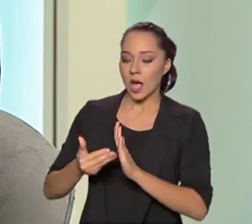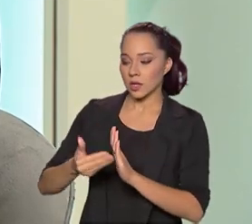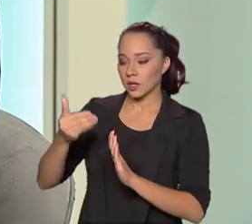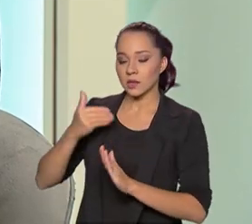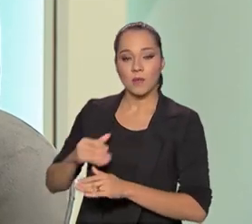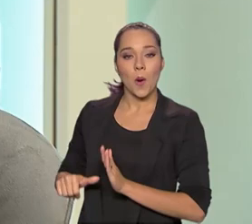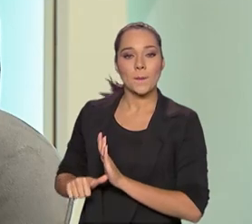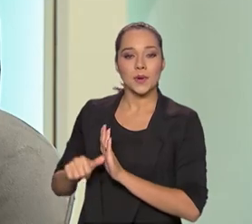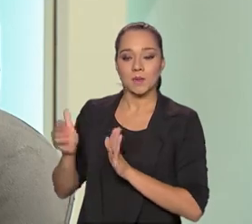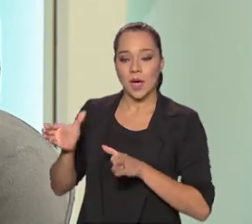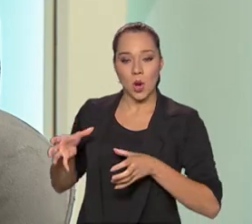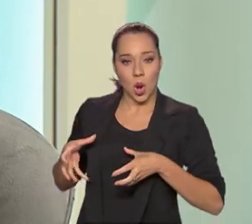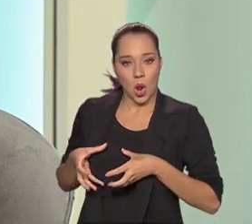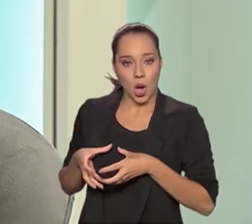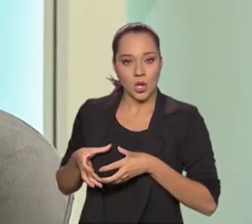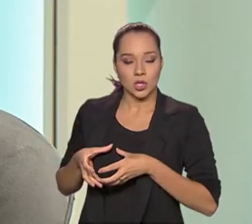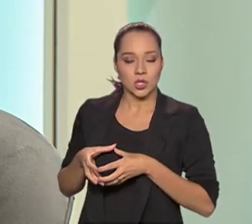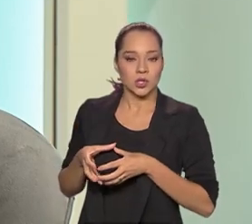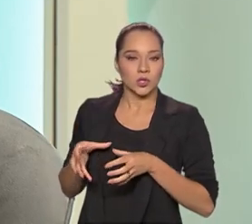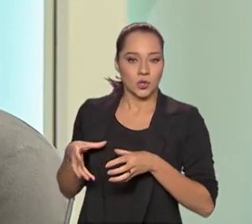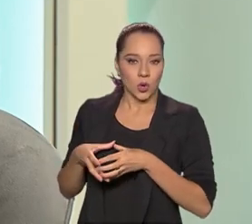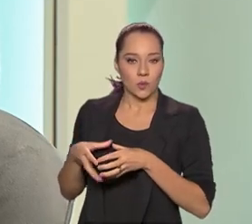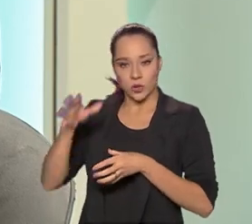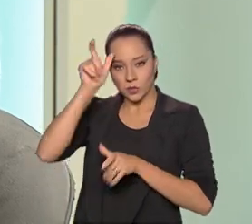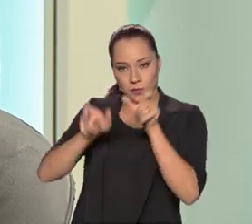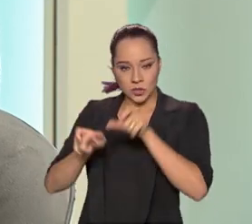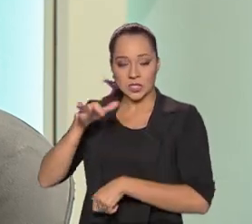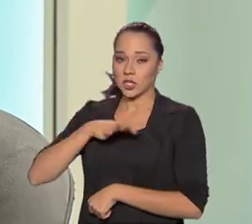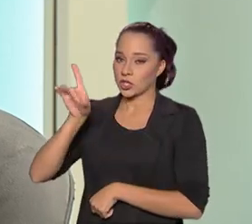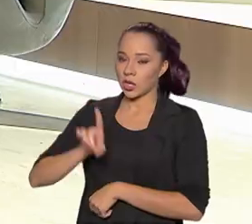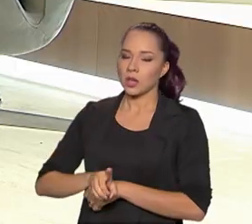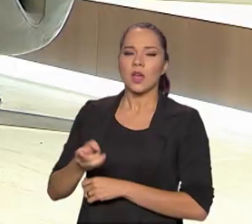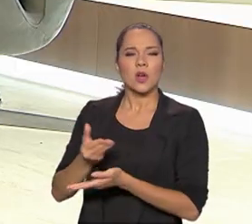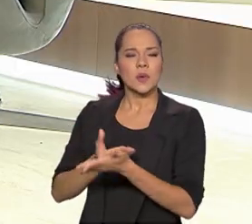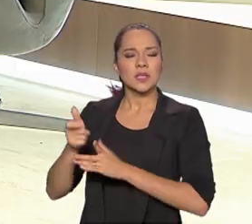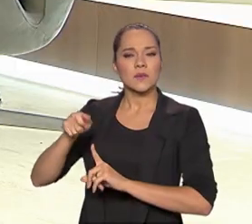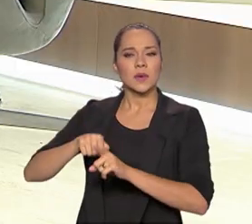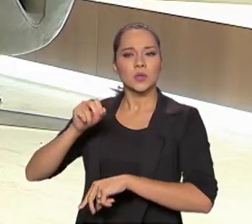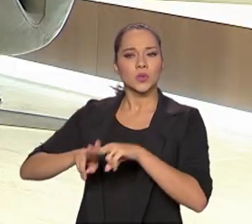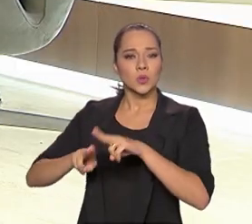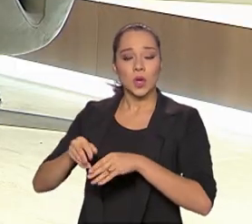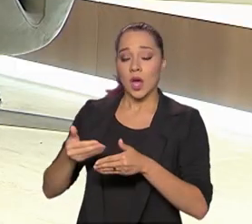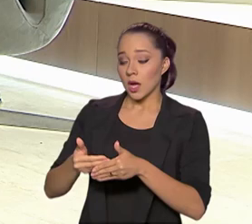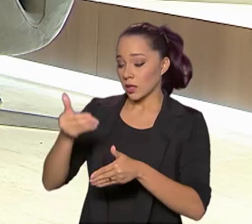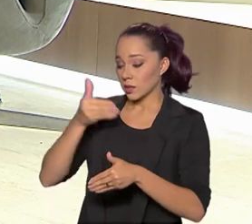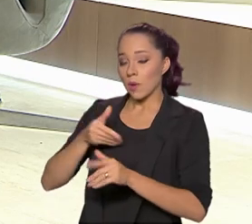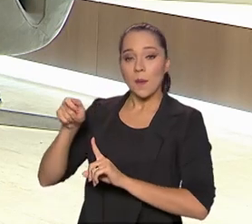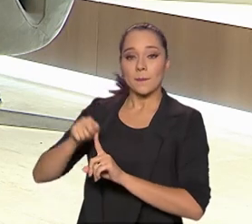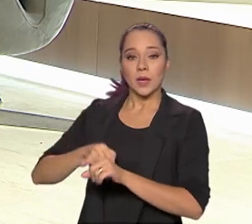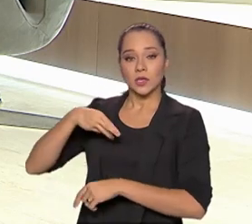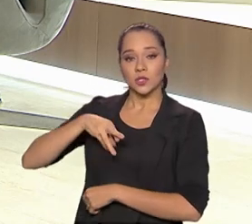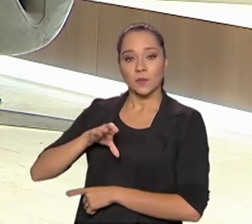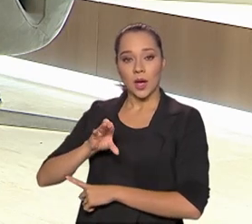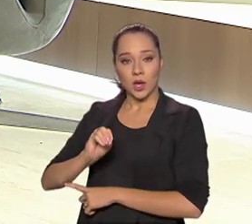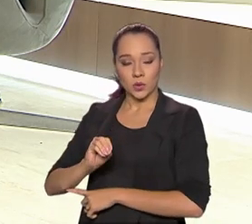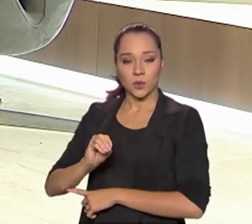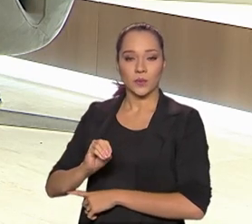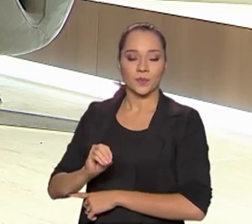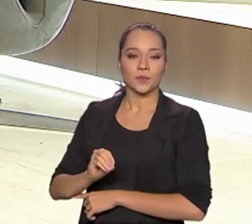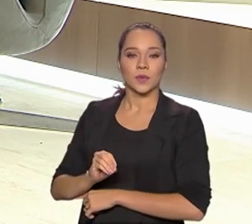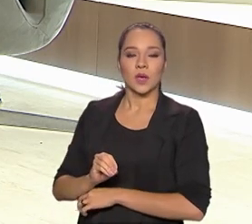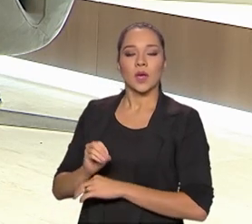primeiro lote, que em todos os anos era feito a partir de junho, antecipou para o mês de maio